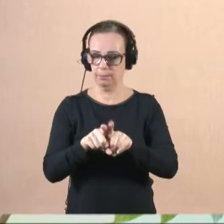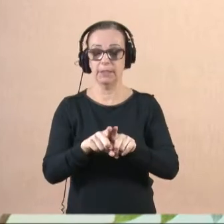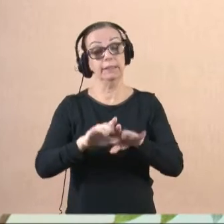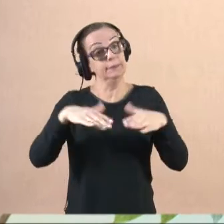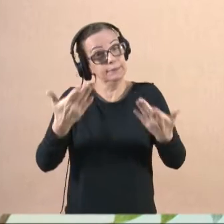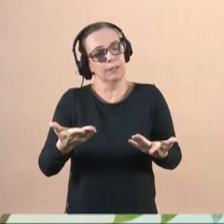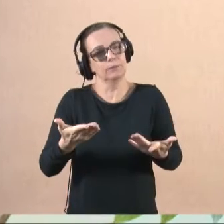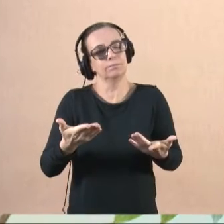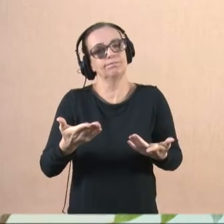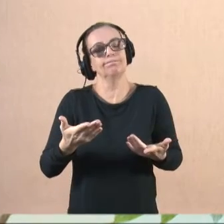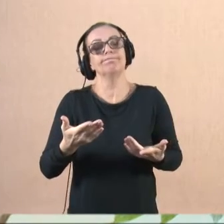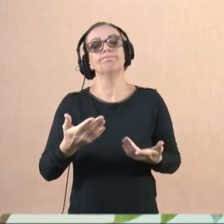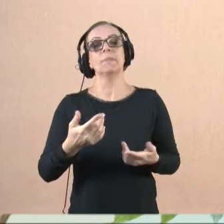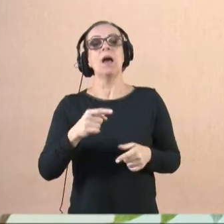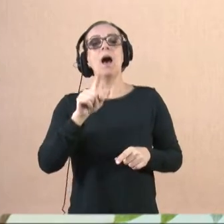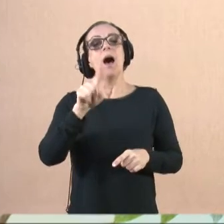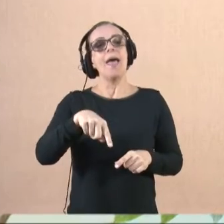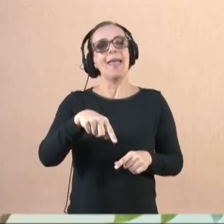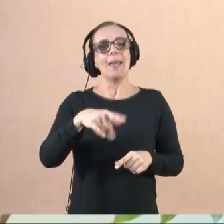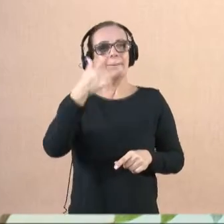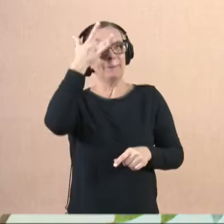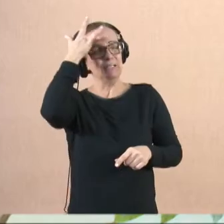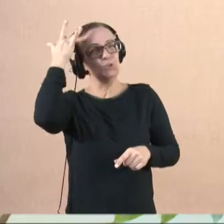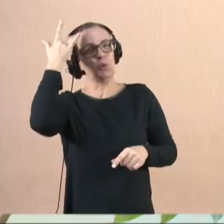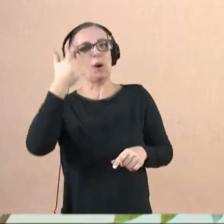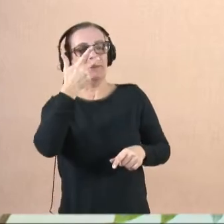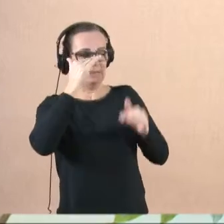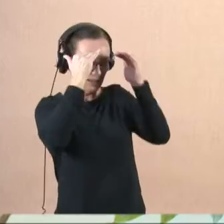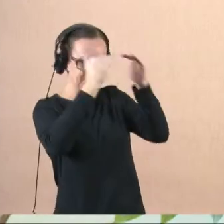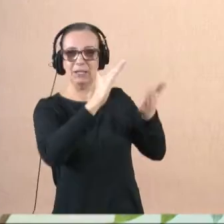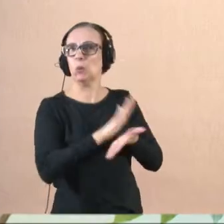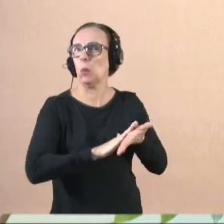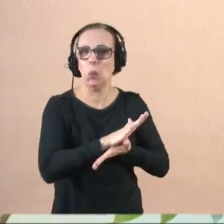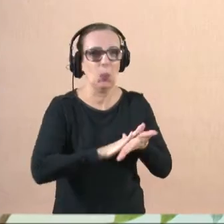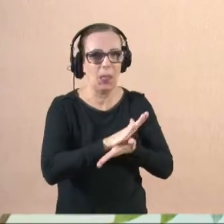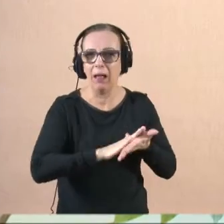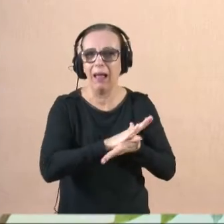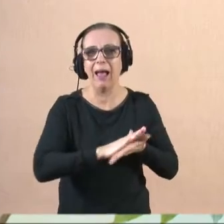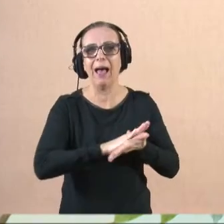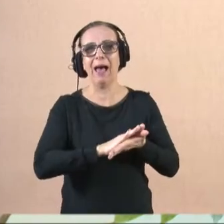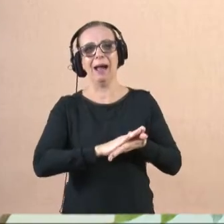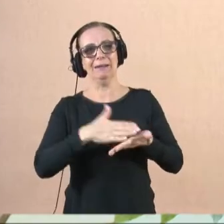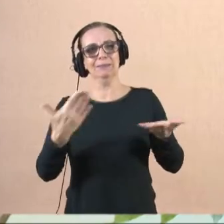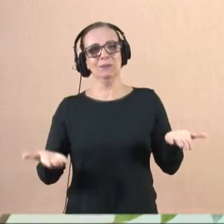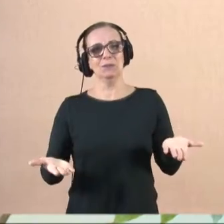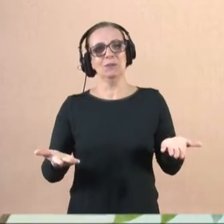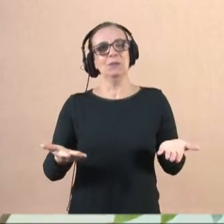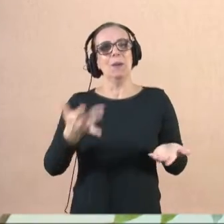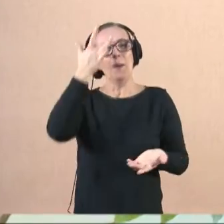sentido e aí a diferença o pai tá do respeito nem muito menos o racismo